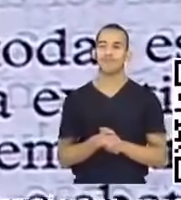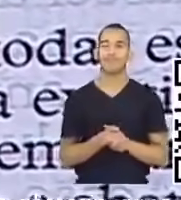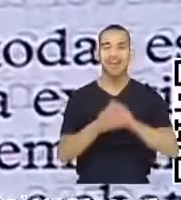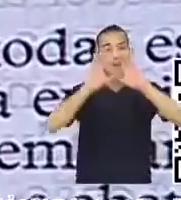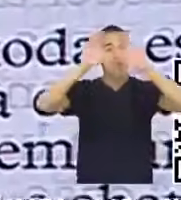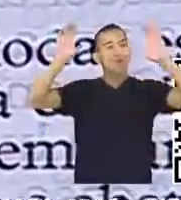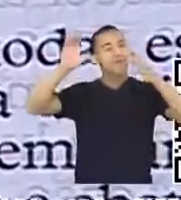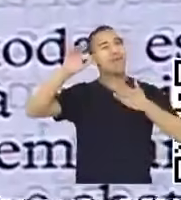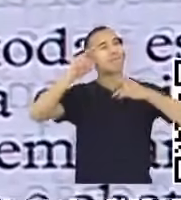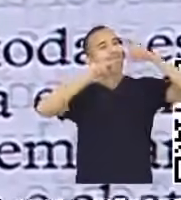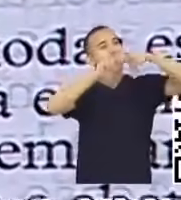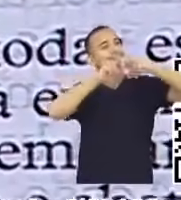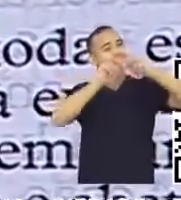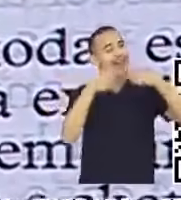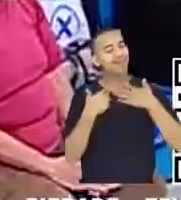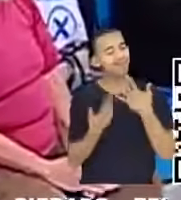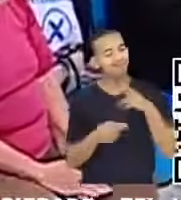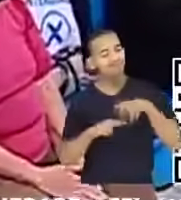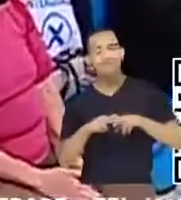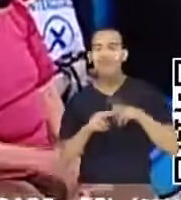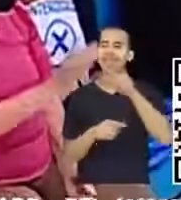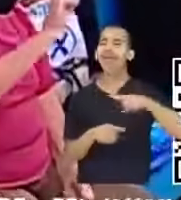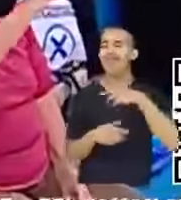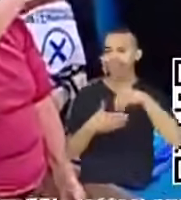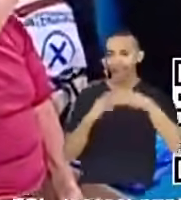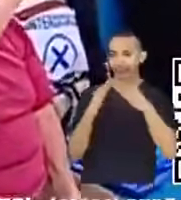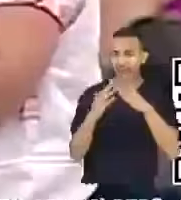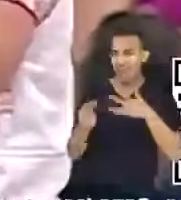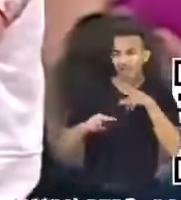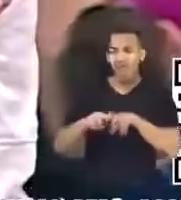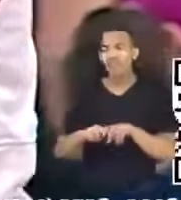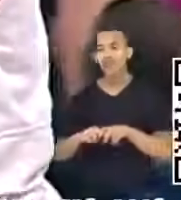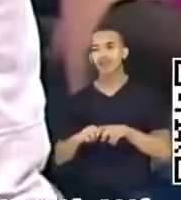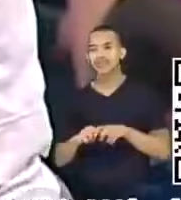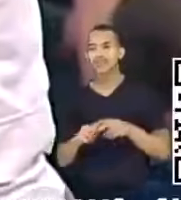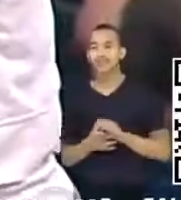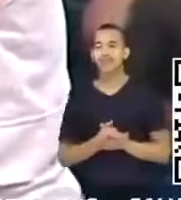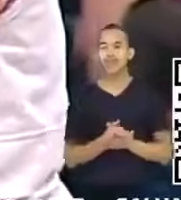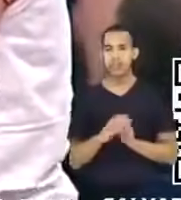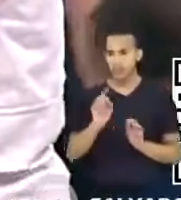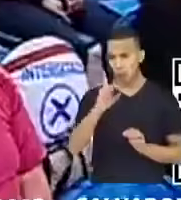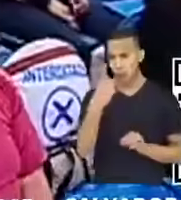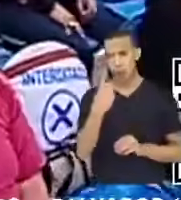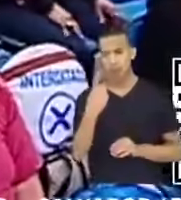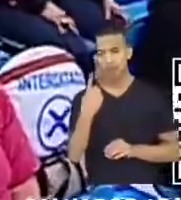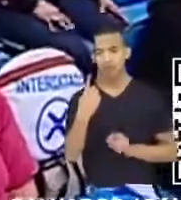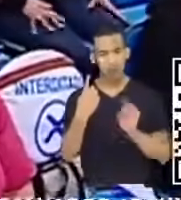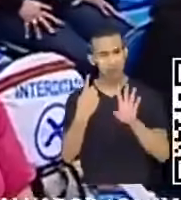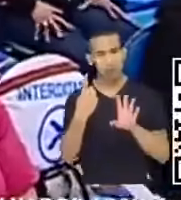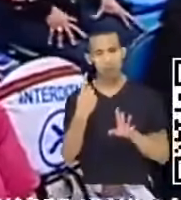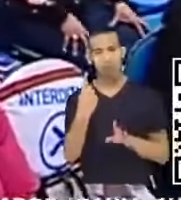a minha cadeira quem tem uma cadeira em casa quem tem é só uma